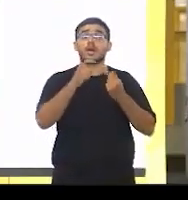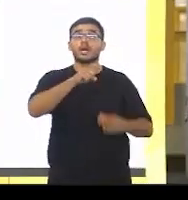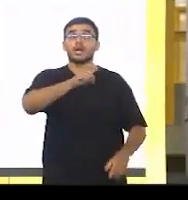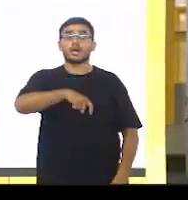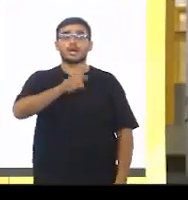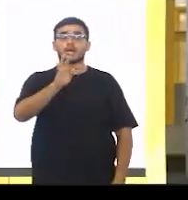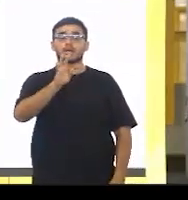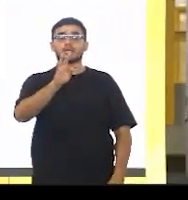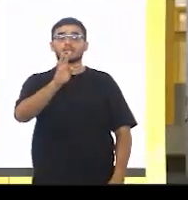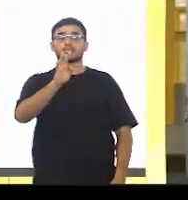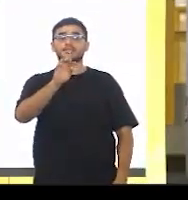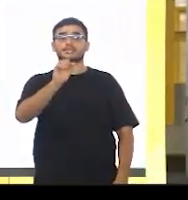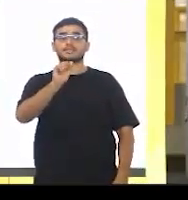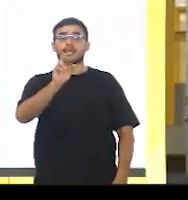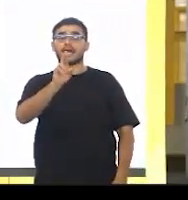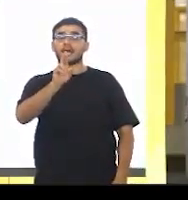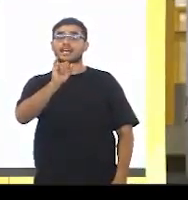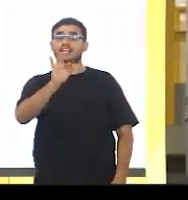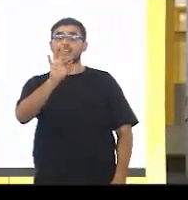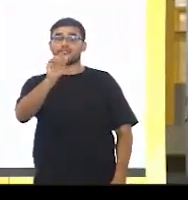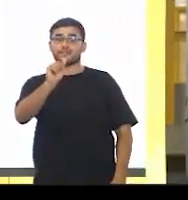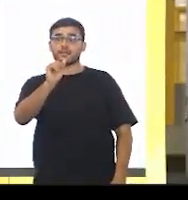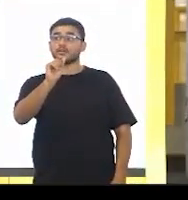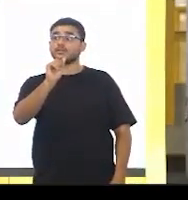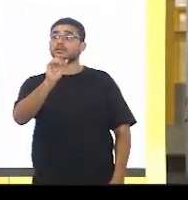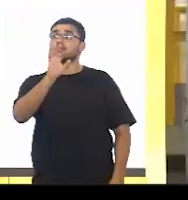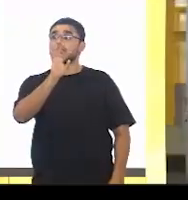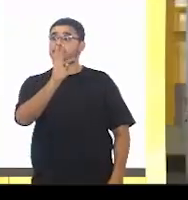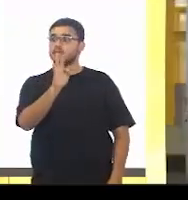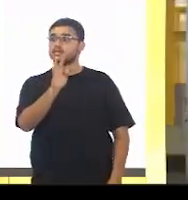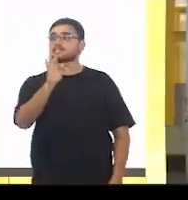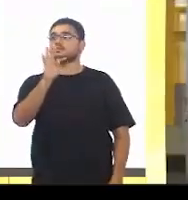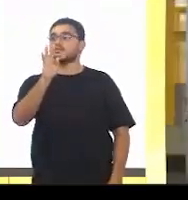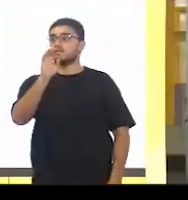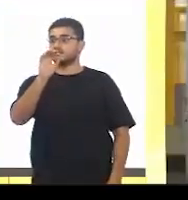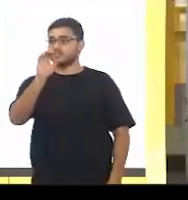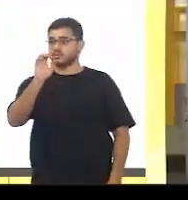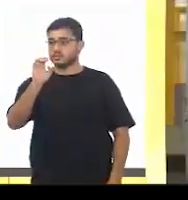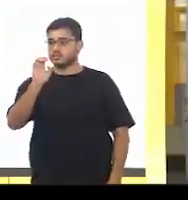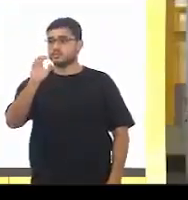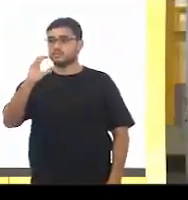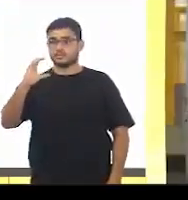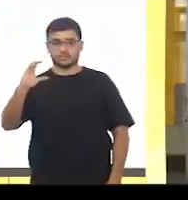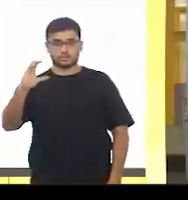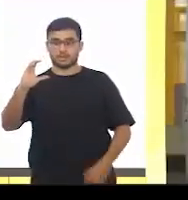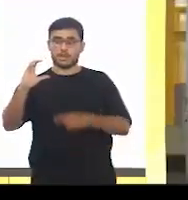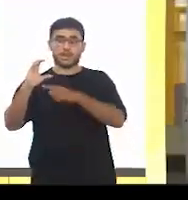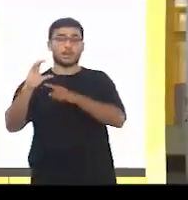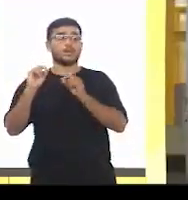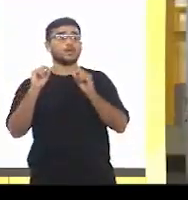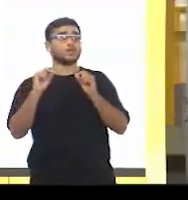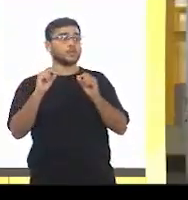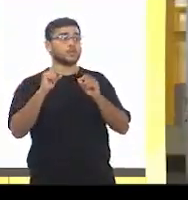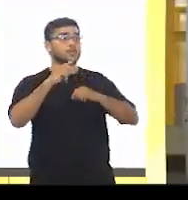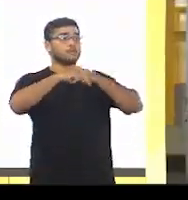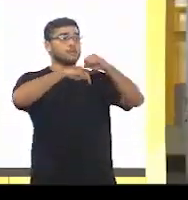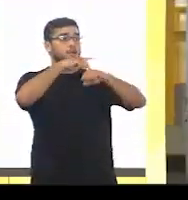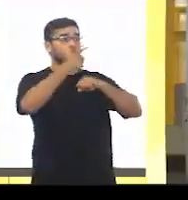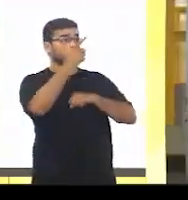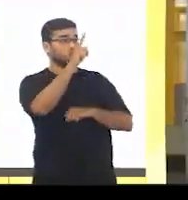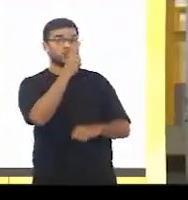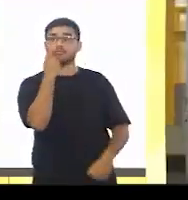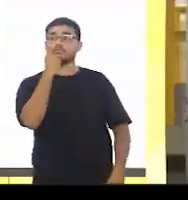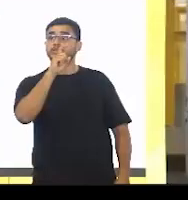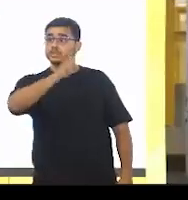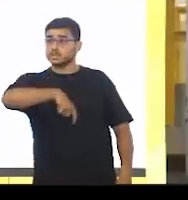Tarifa externa comum. Vamos ler o texto? Para a gente caminhando aqui. Olha só. Aí eu vou ter lá no